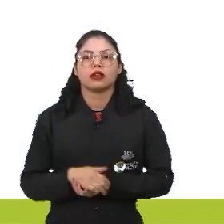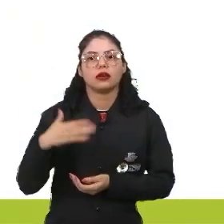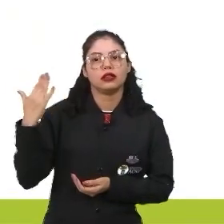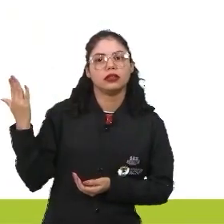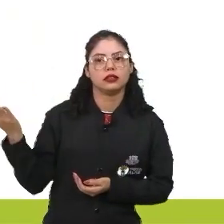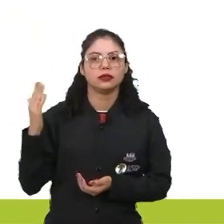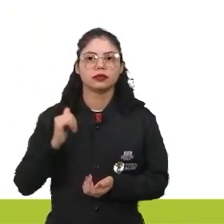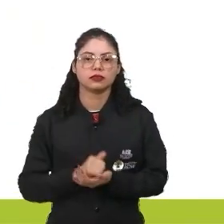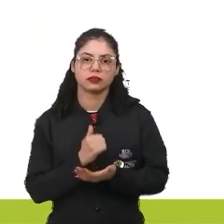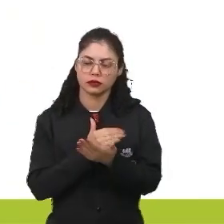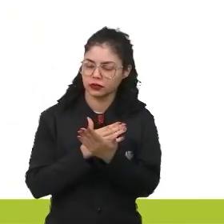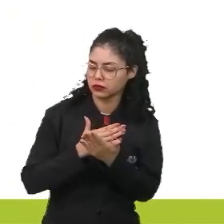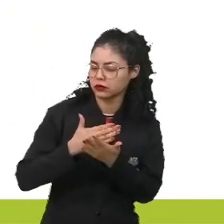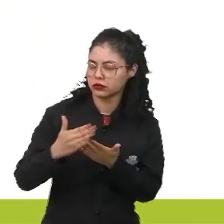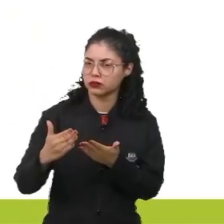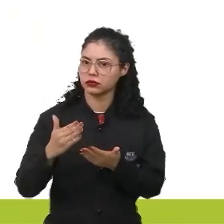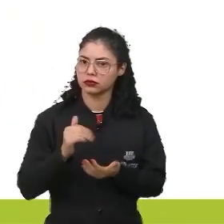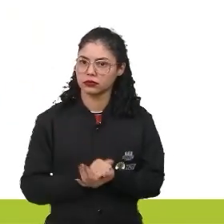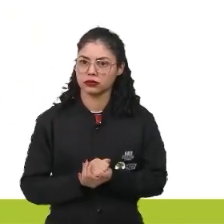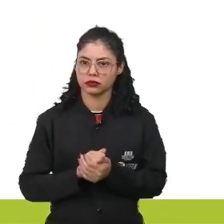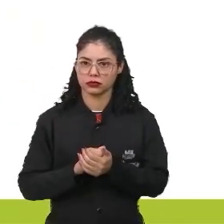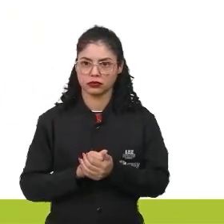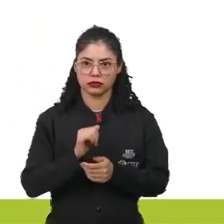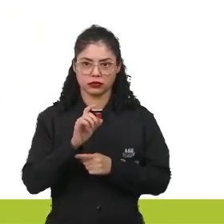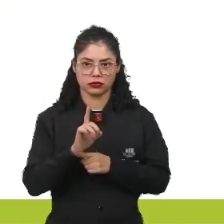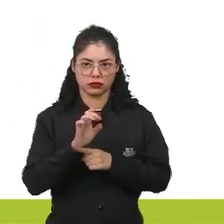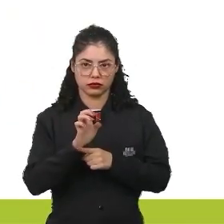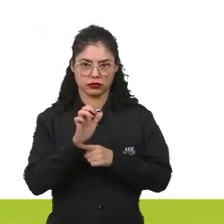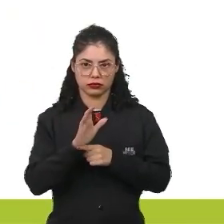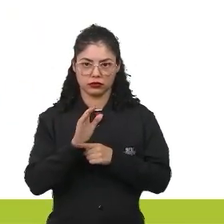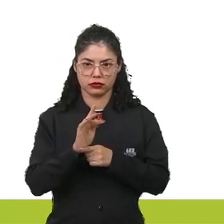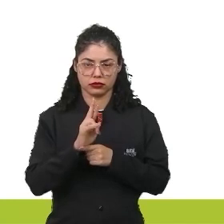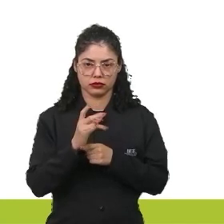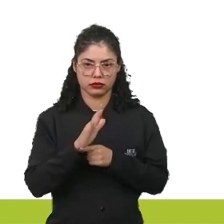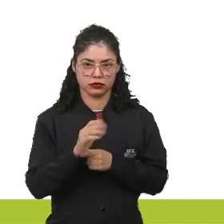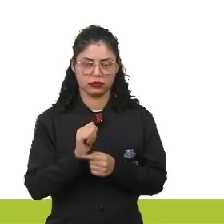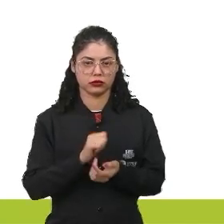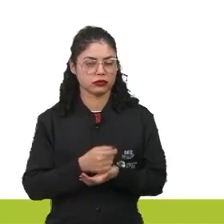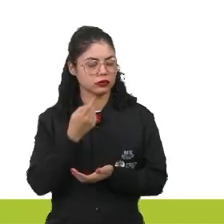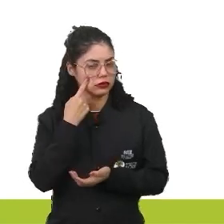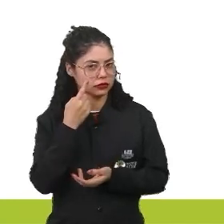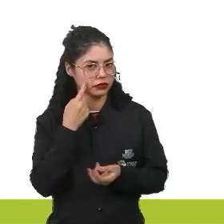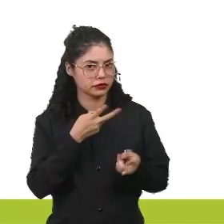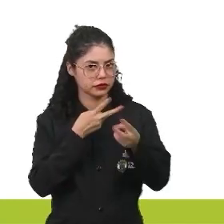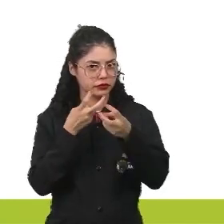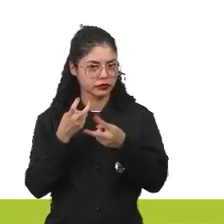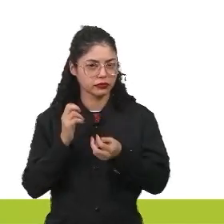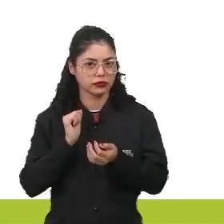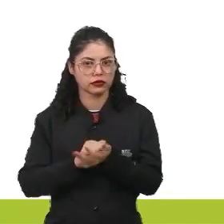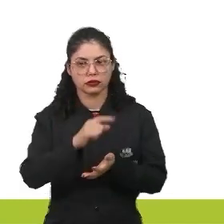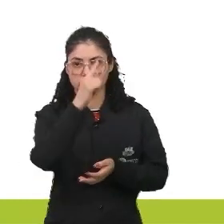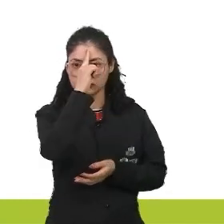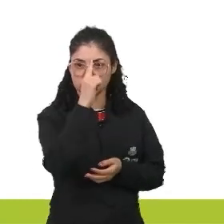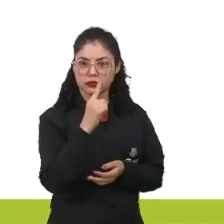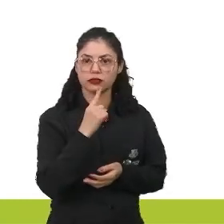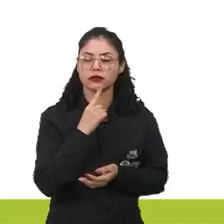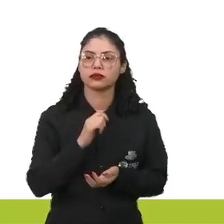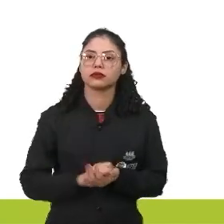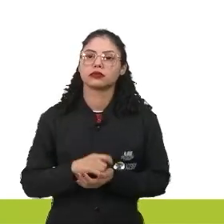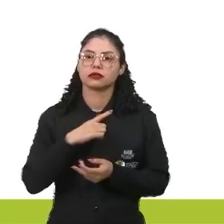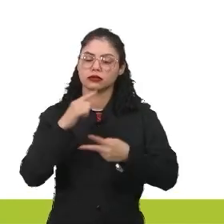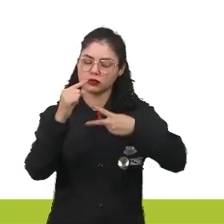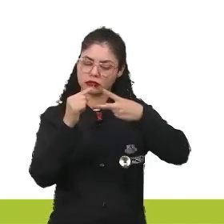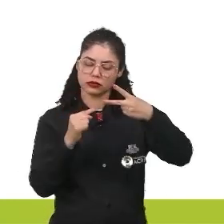né, é o início da decantação. Aí, se você observar aqui, ó, na imagem, eu tenho